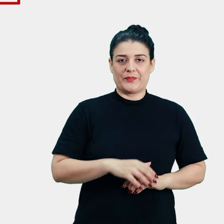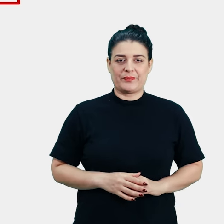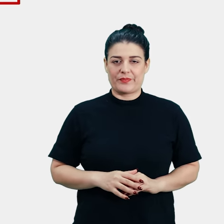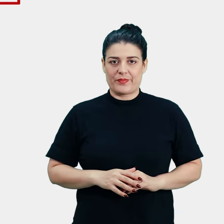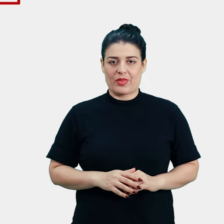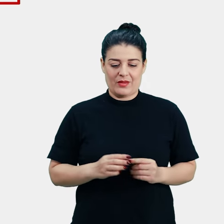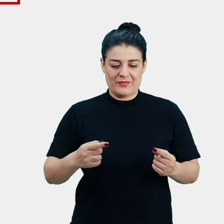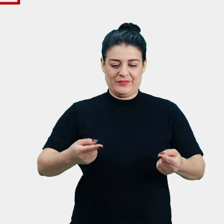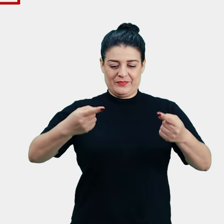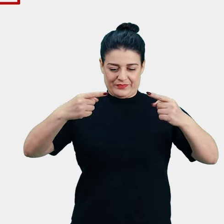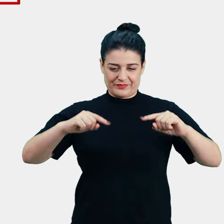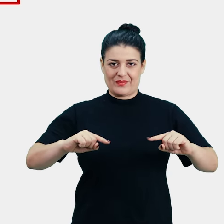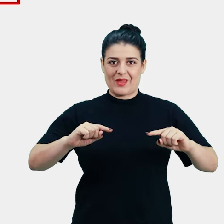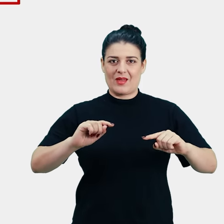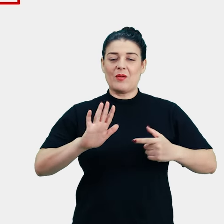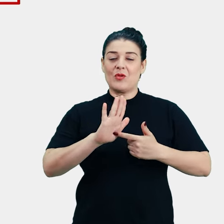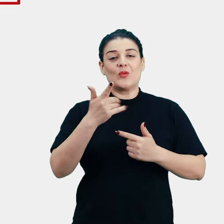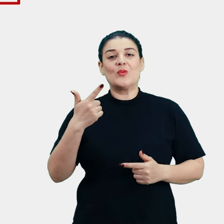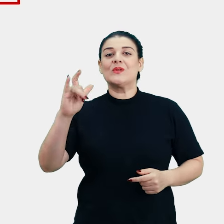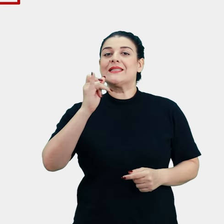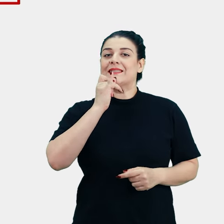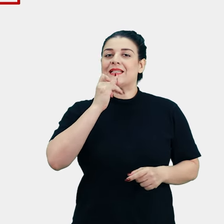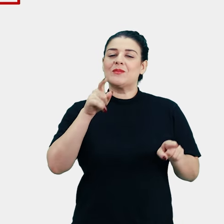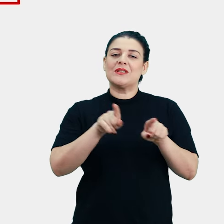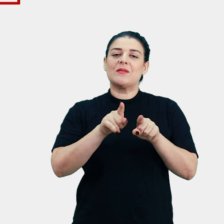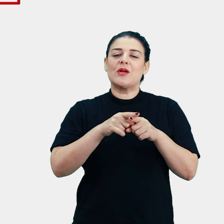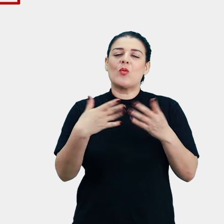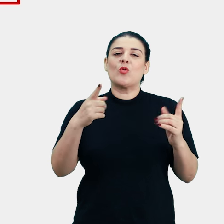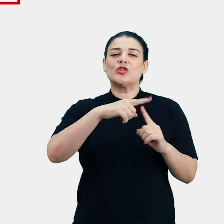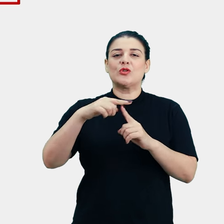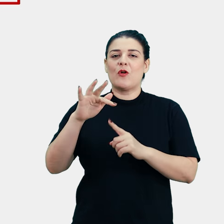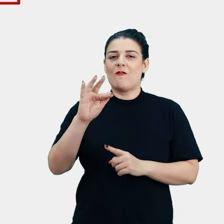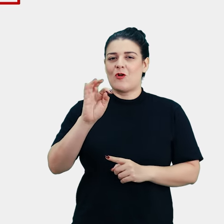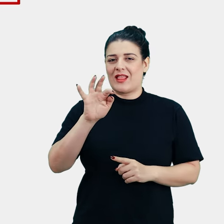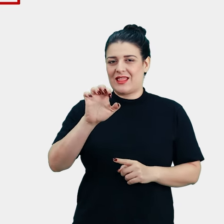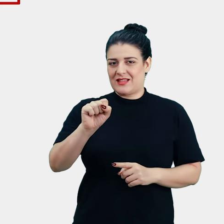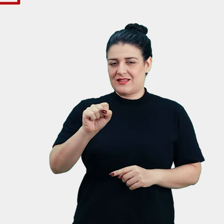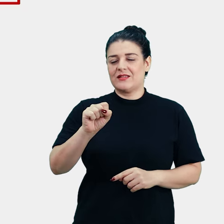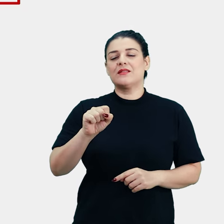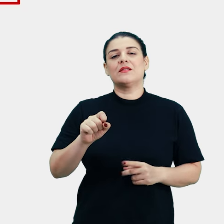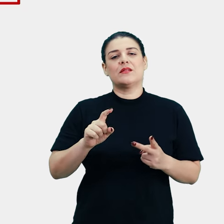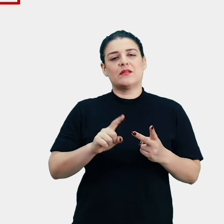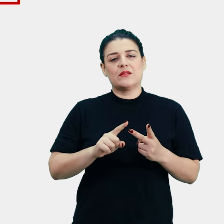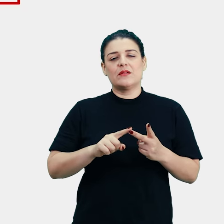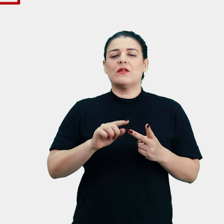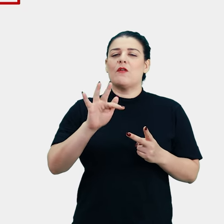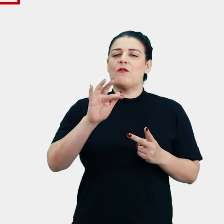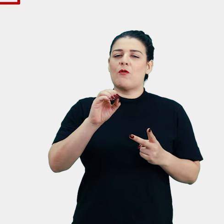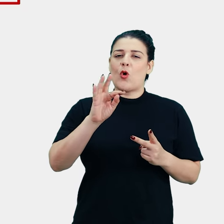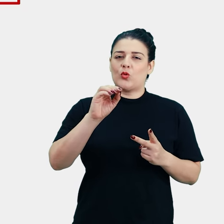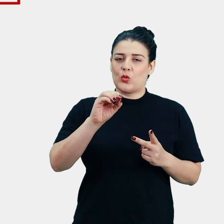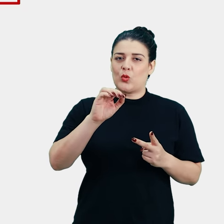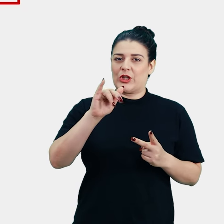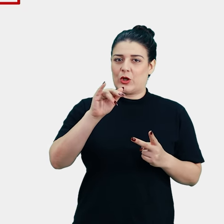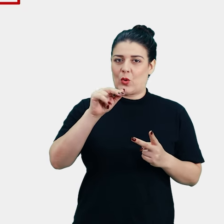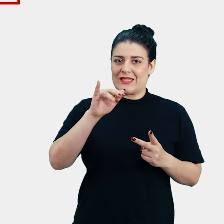aqui abaixo, outros exemplos, tá, de fontes de ionização: fotoionização à pressão atmosférica, o